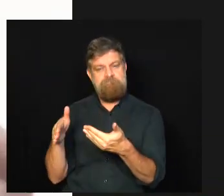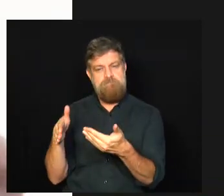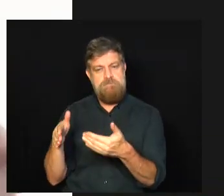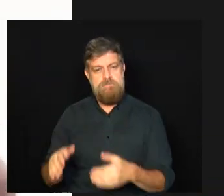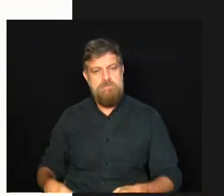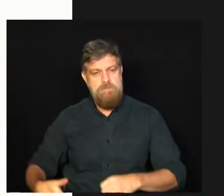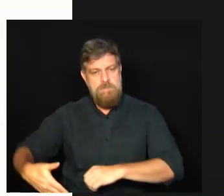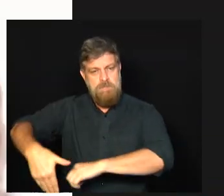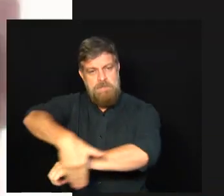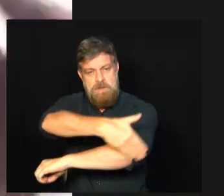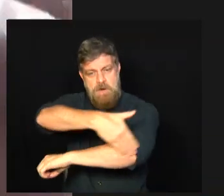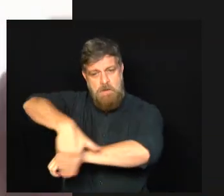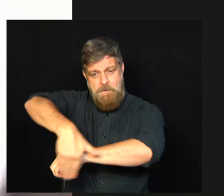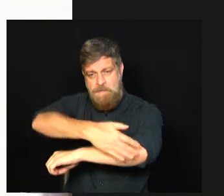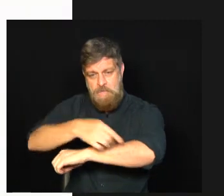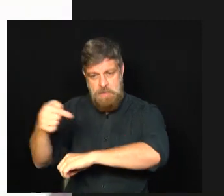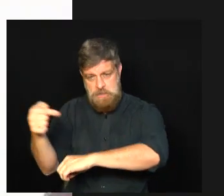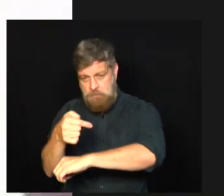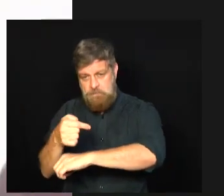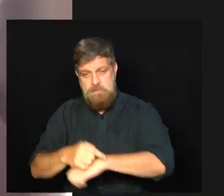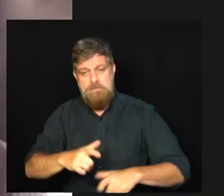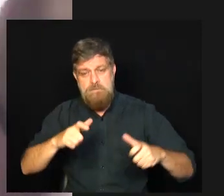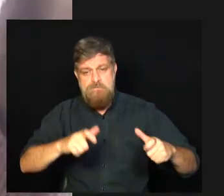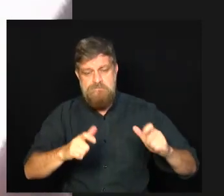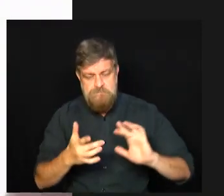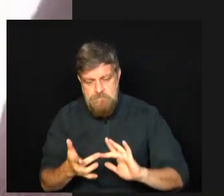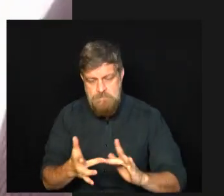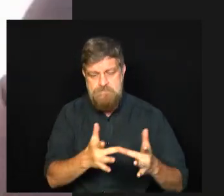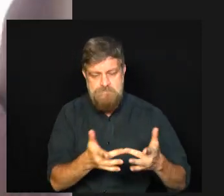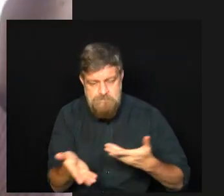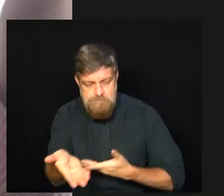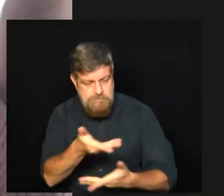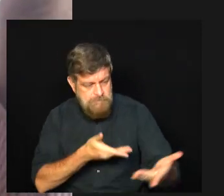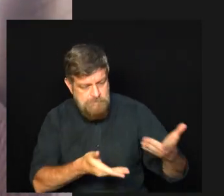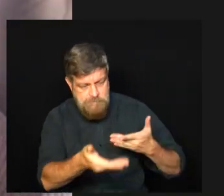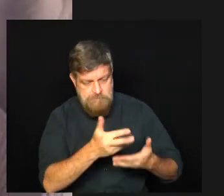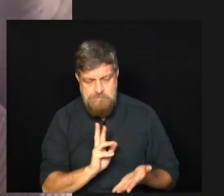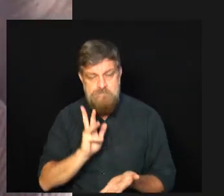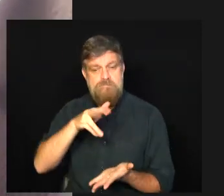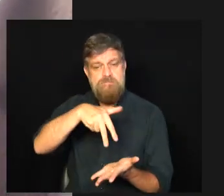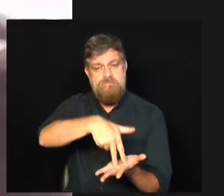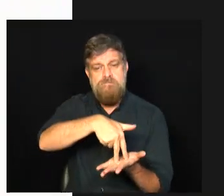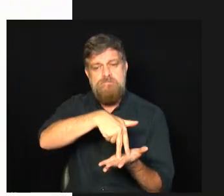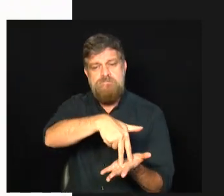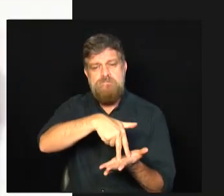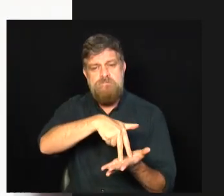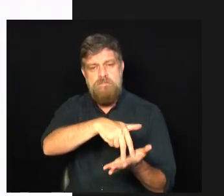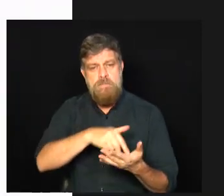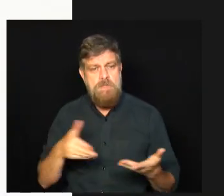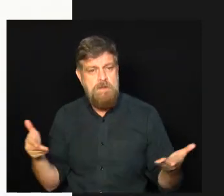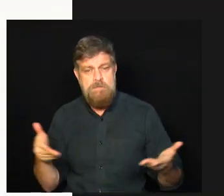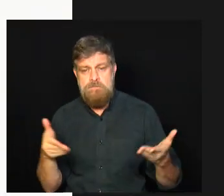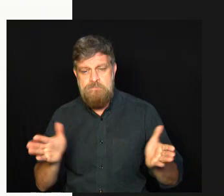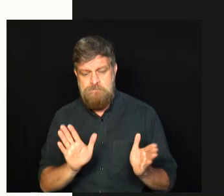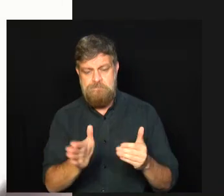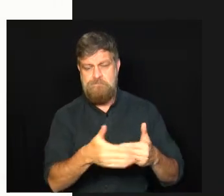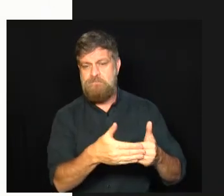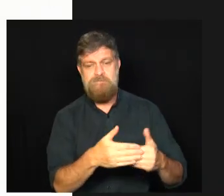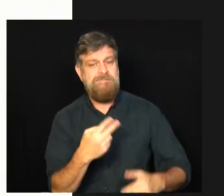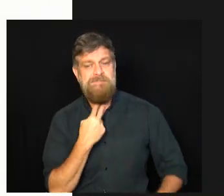rua sempre foi o espaço de socialização dos sujeitos. Nós hoje deixamos a